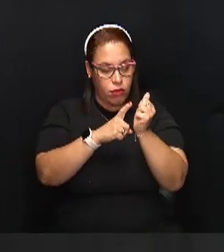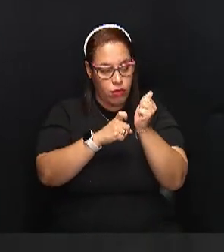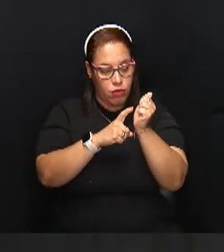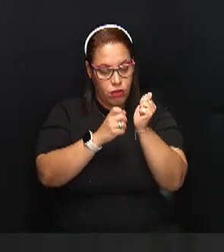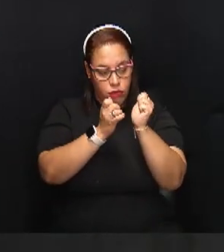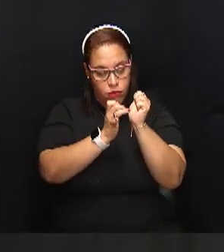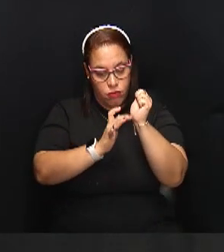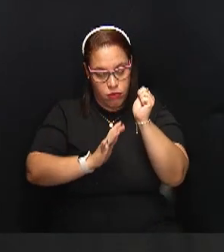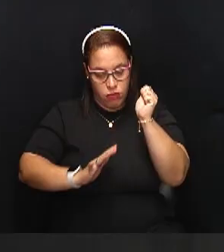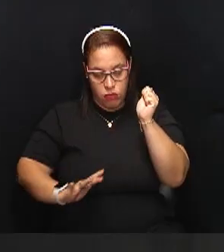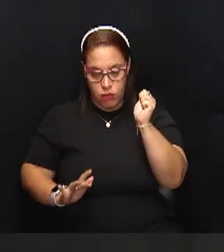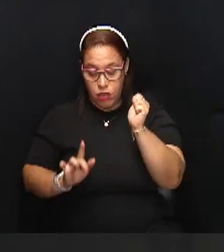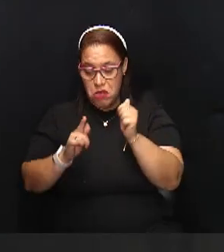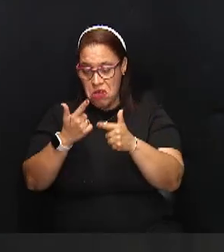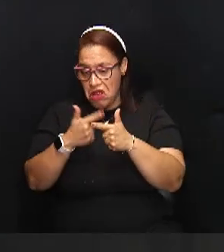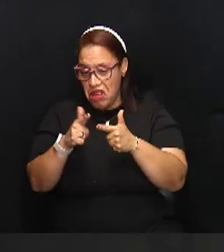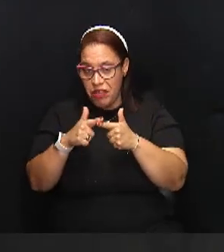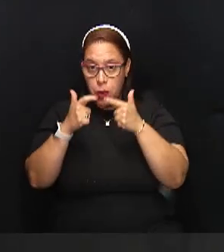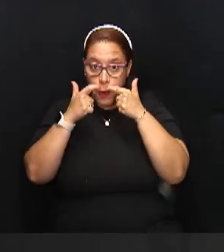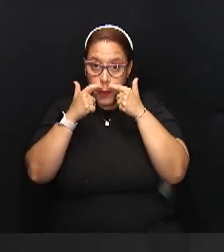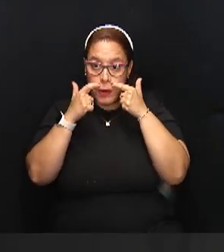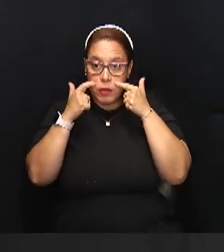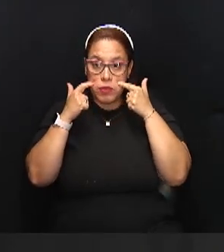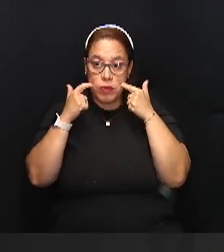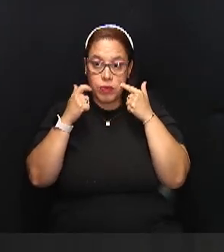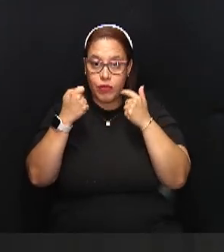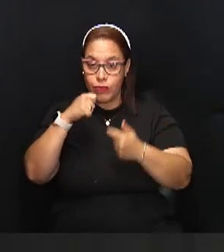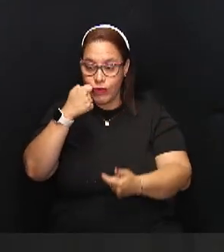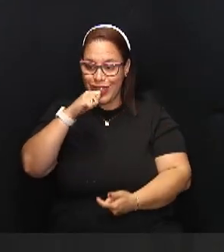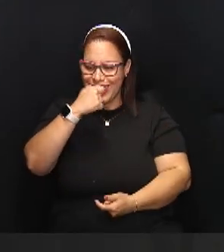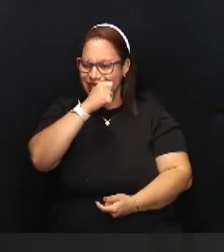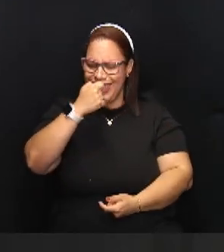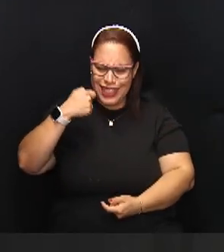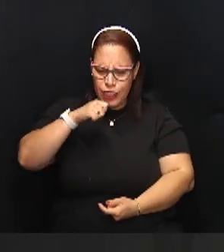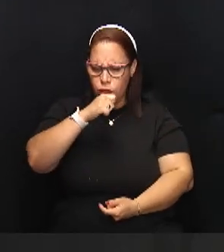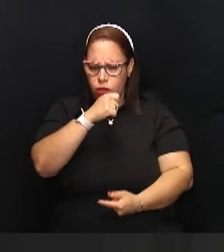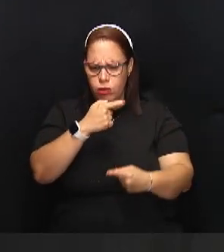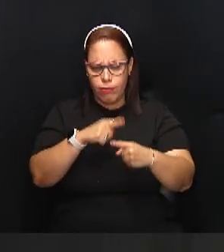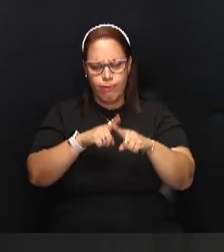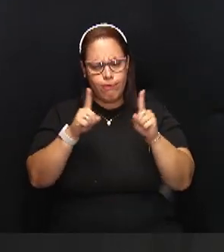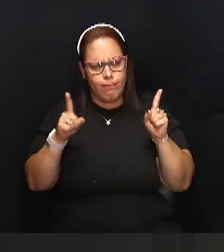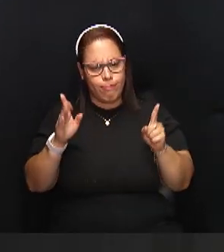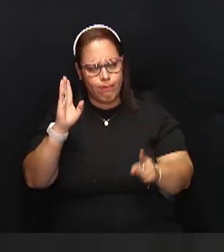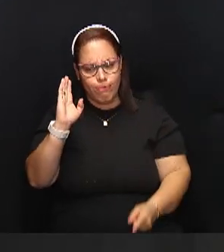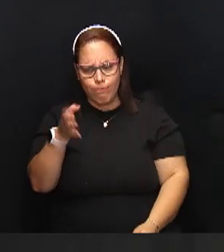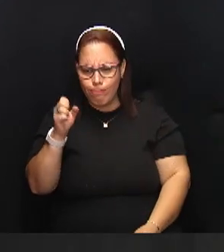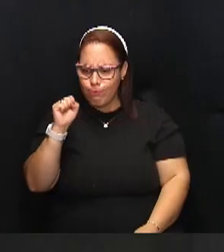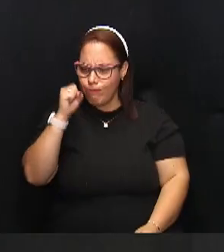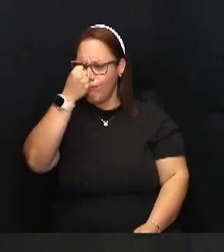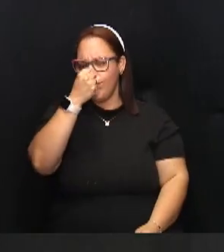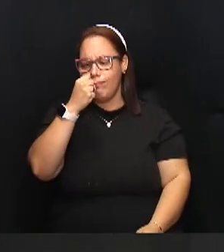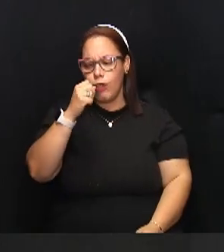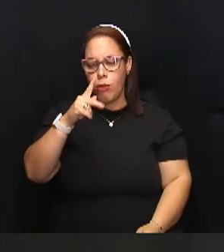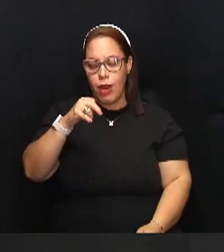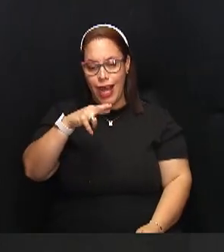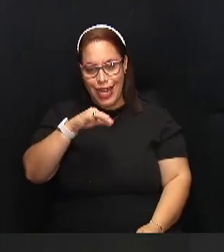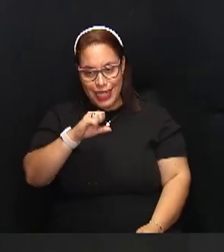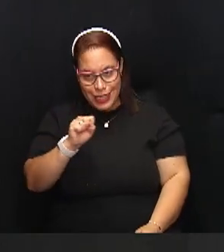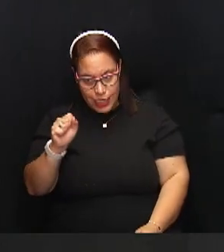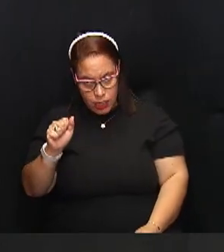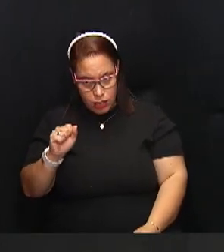problema é um problema de higiene bucal, de manutenção, mas é um quadro já de uma aplasia ou